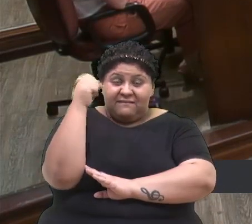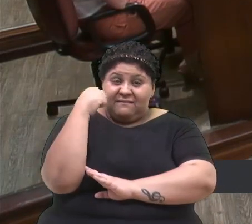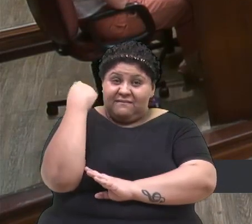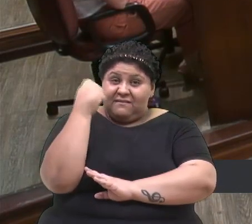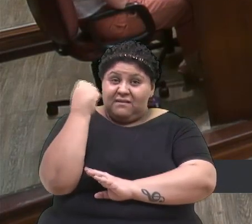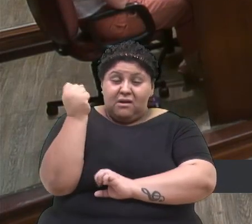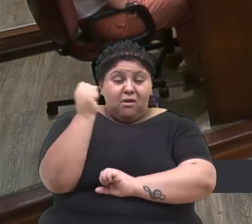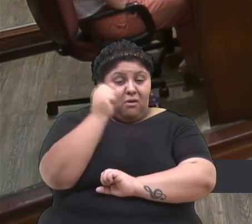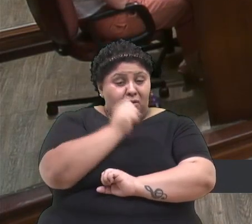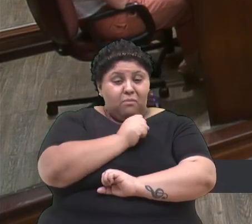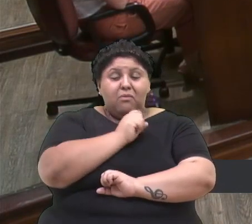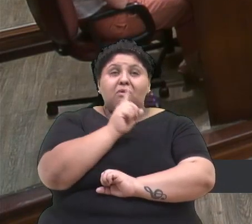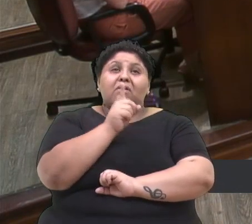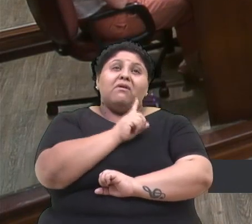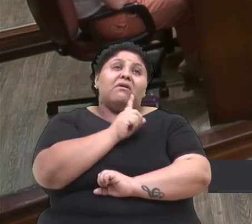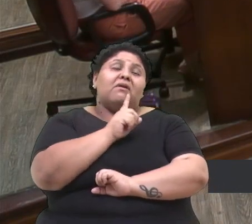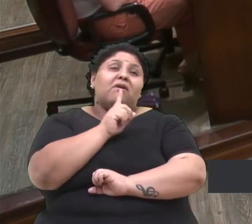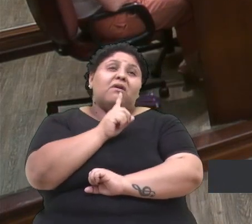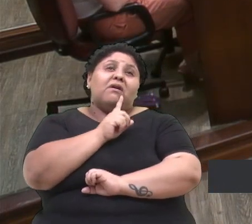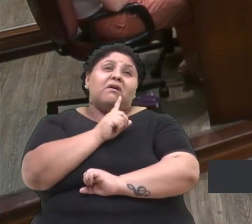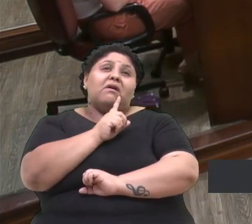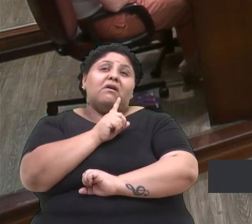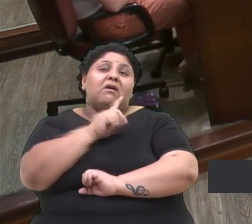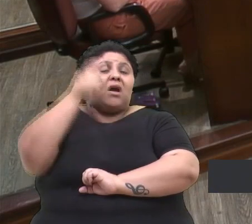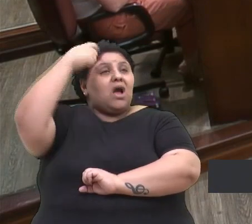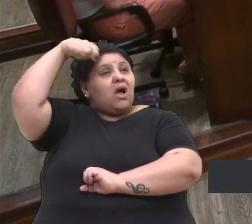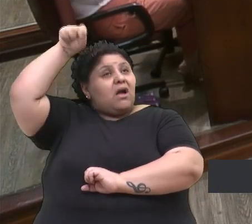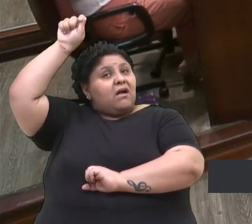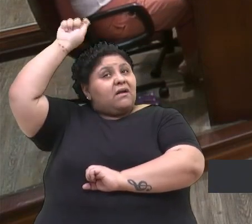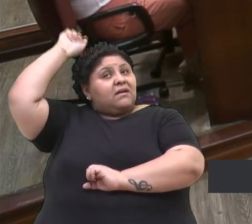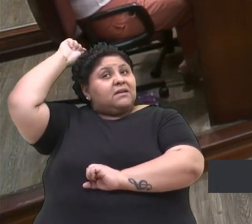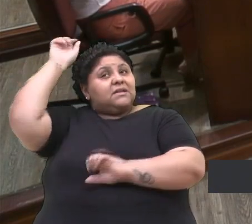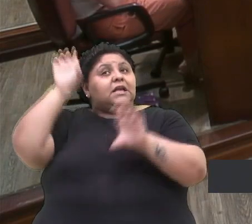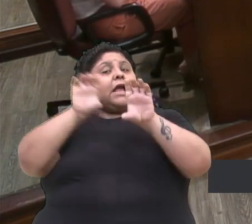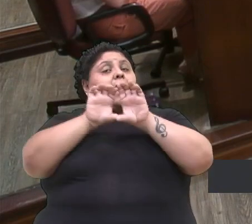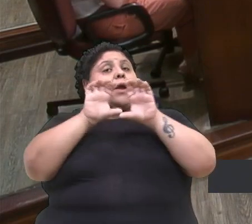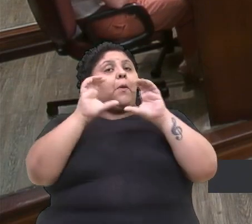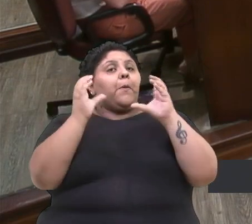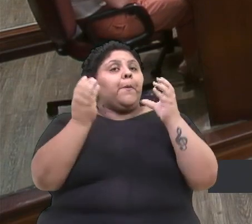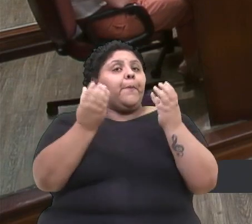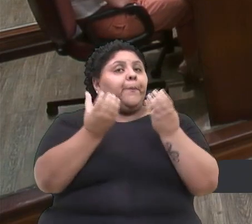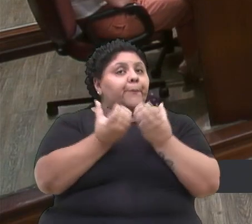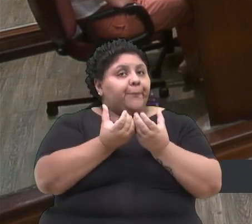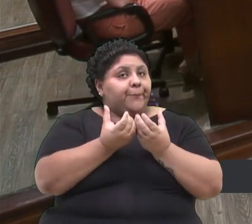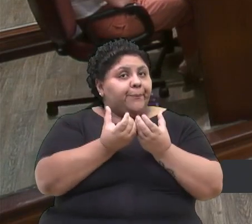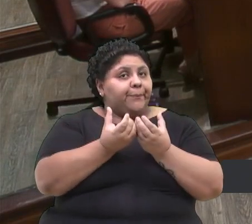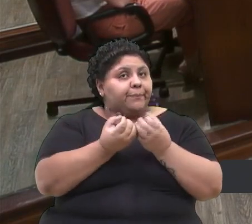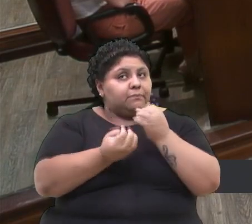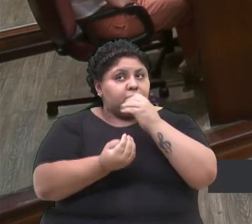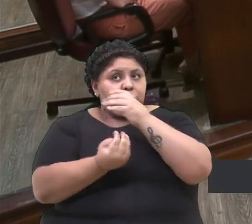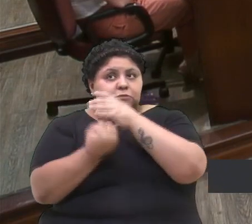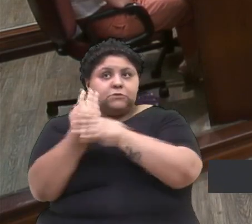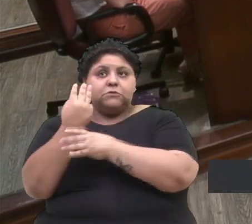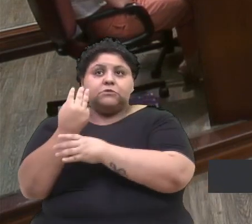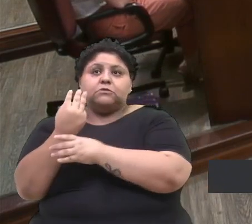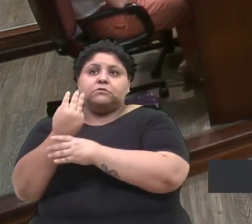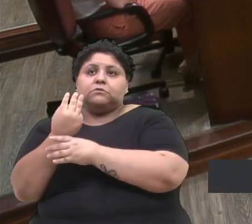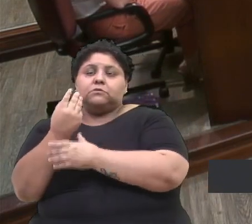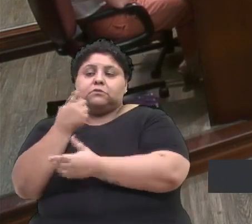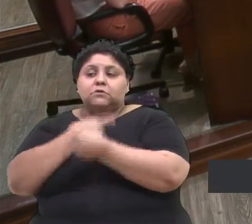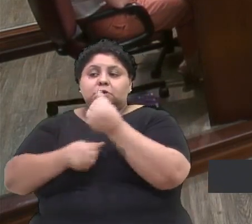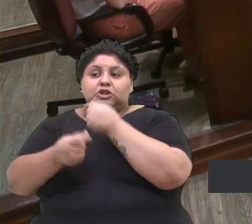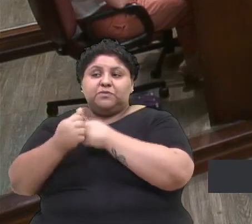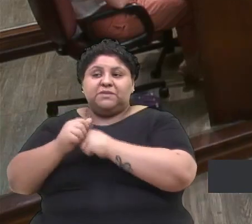parecer, não, a Universidade de Caxias do Sul é comunitária, a Fundação Universidade de Caxias do Sul administra o Hospital